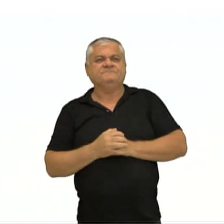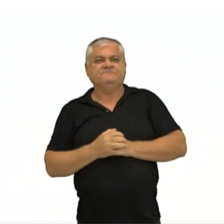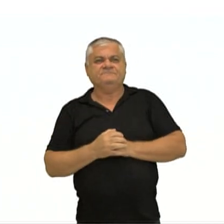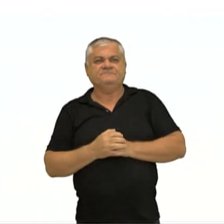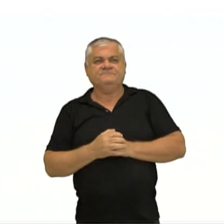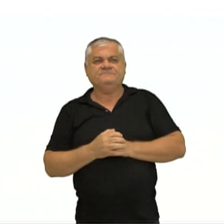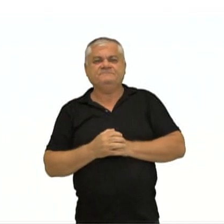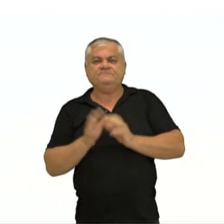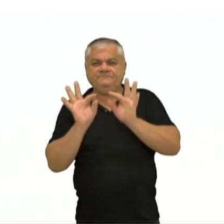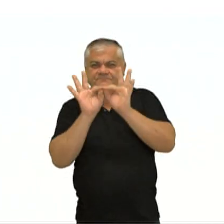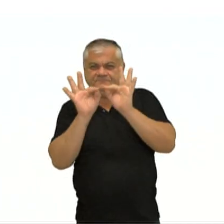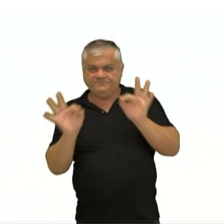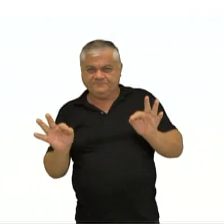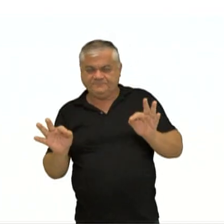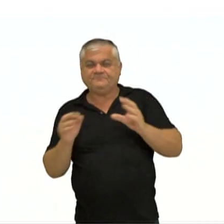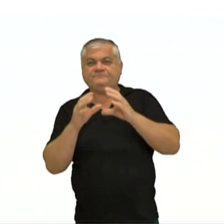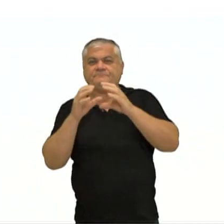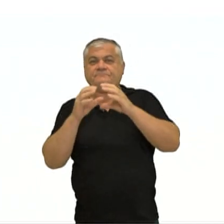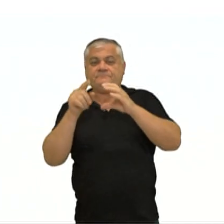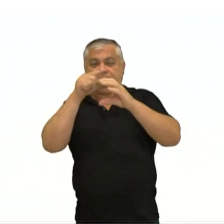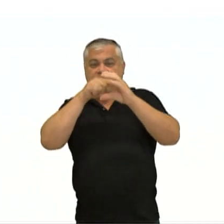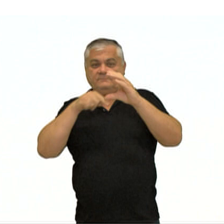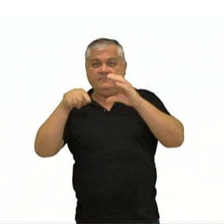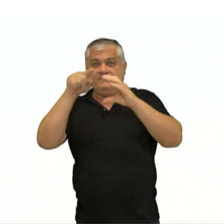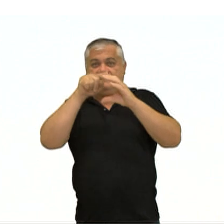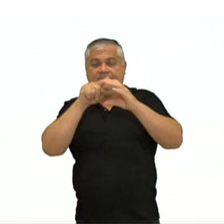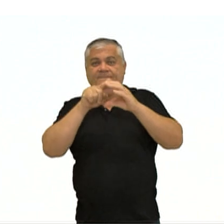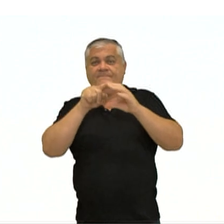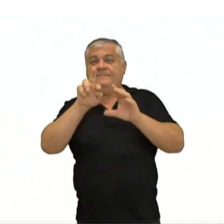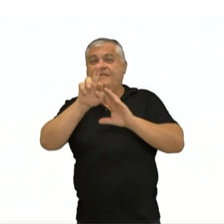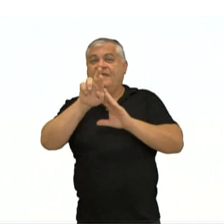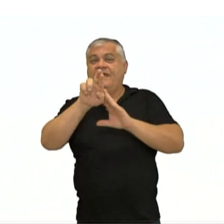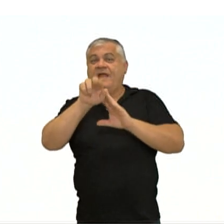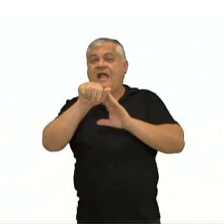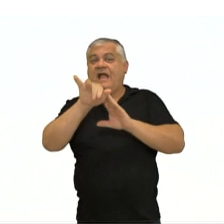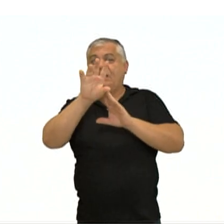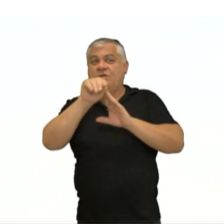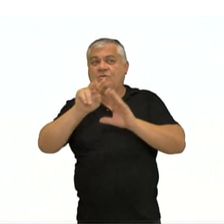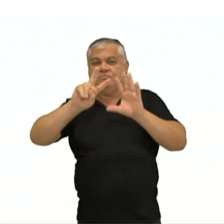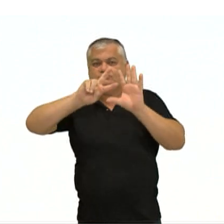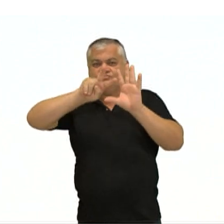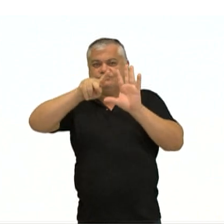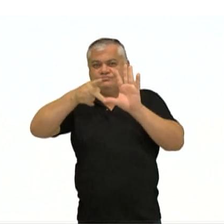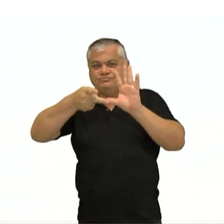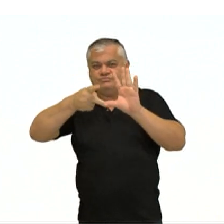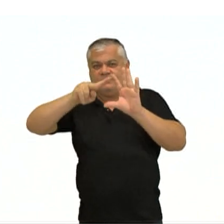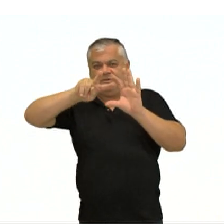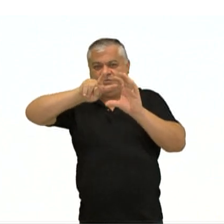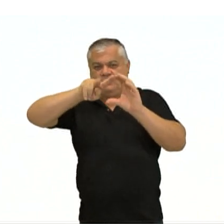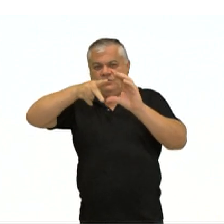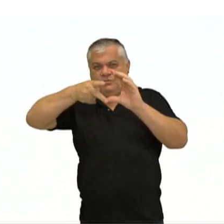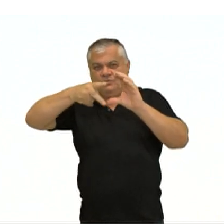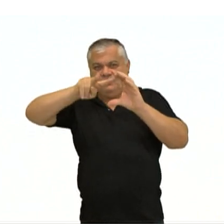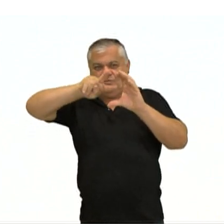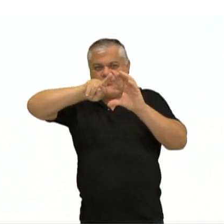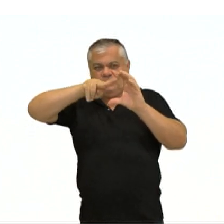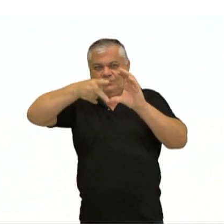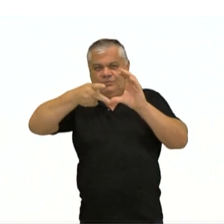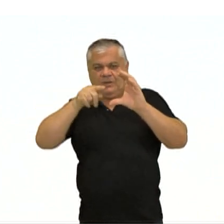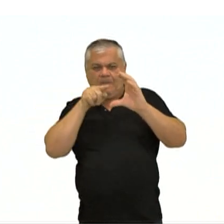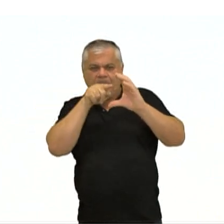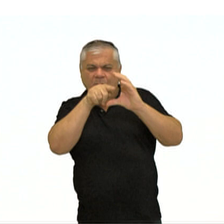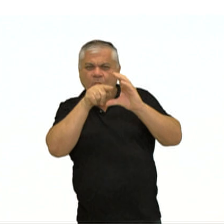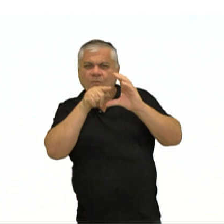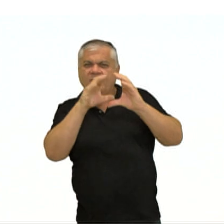mais simples que a gente sempre está utilizando é o raio, né? Nós temos o centro. Esse centro significa o quê?